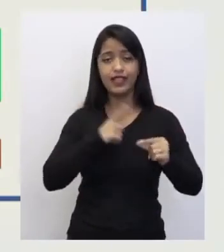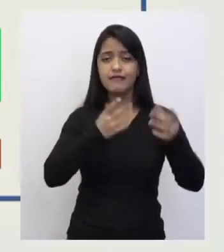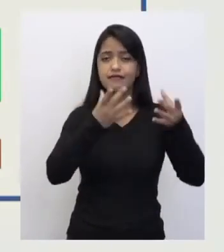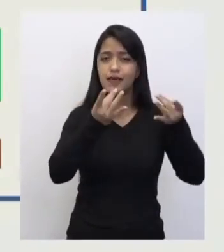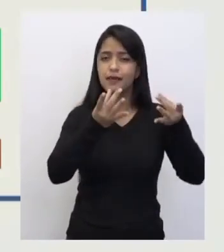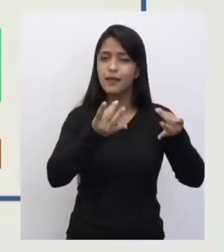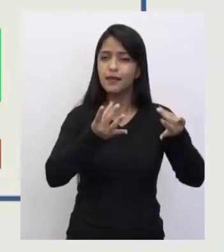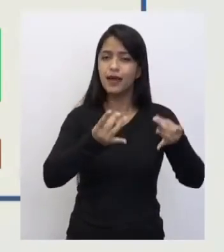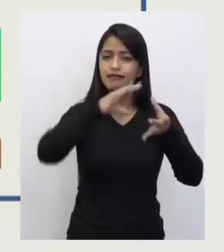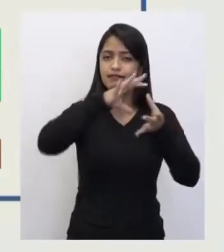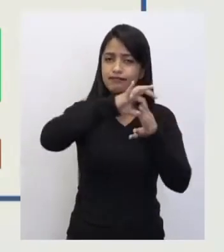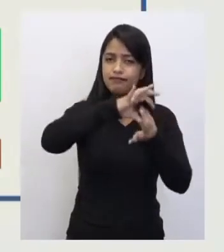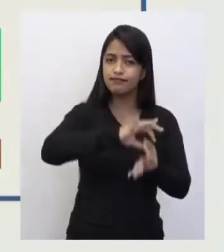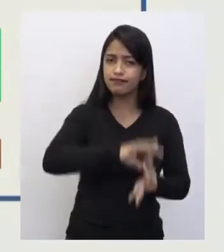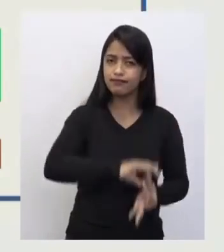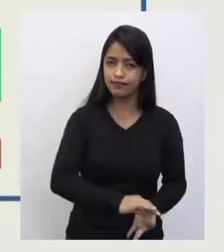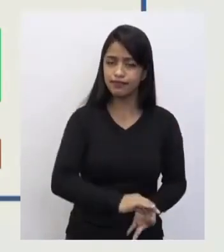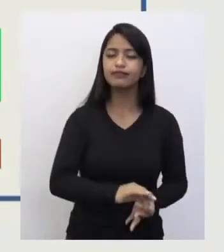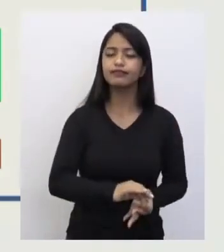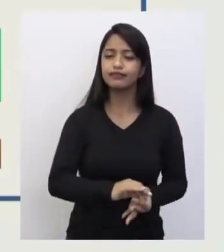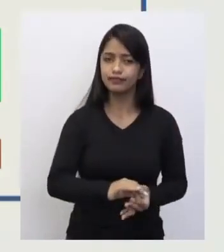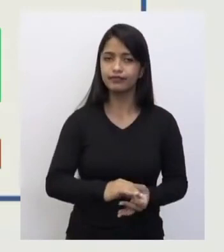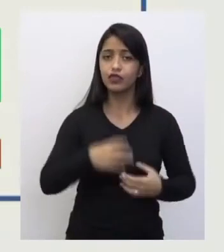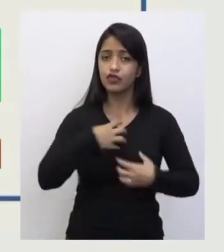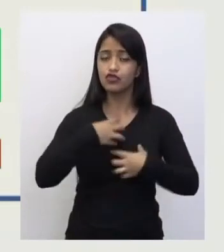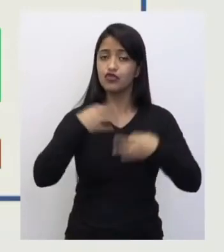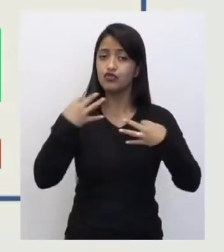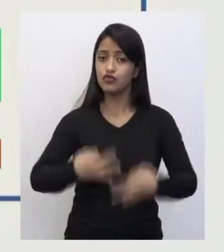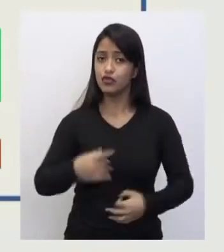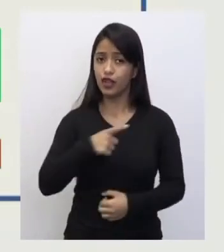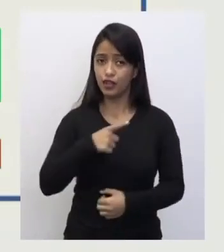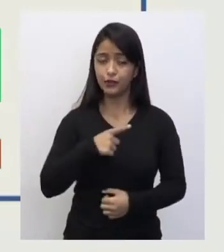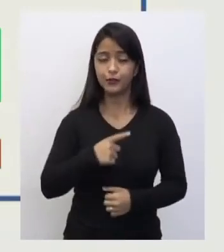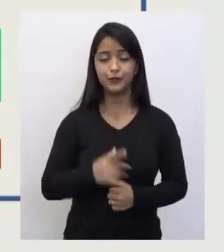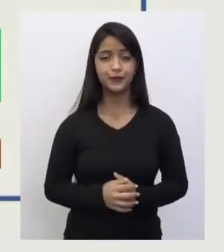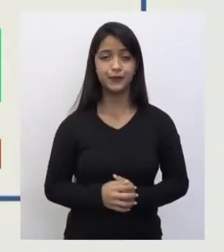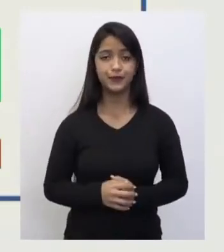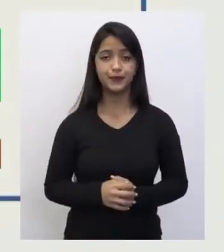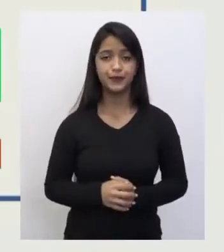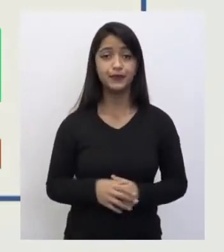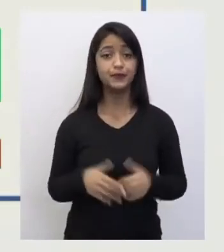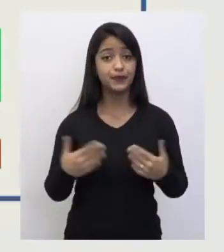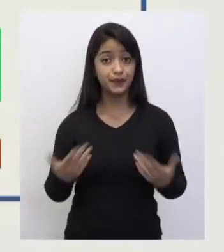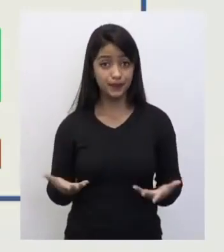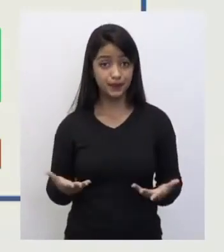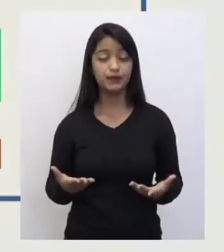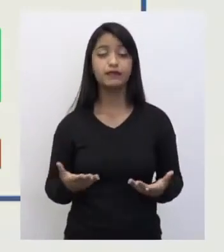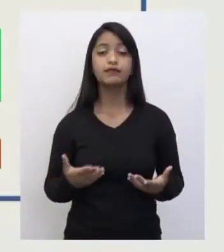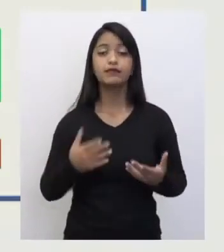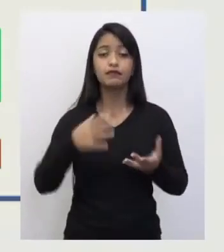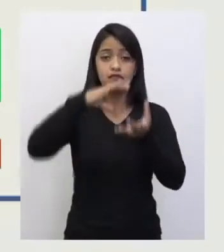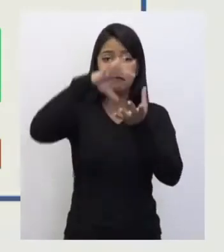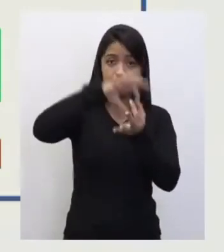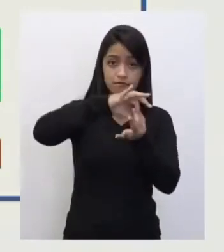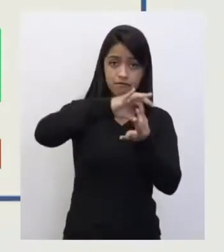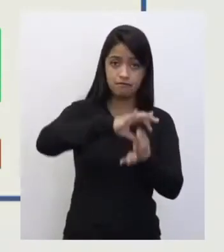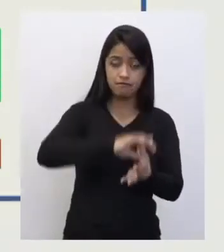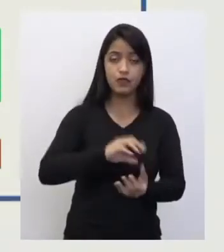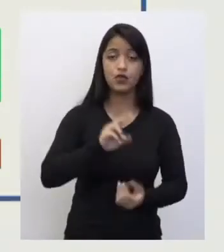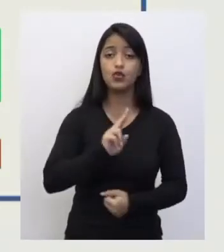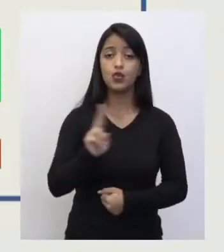seguindo uma sequência. Essa conexão, então, é papel da coesão